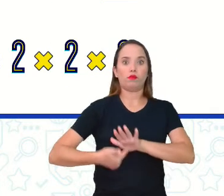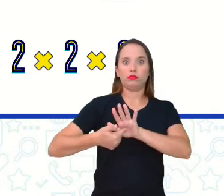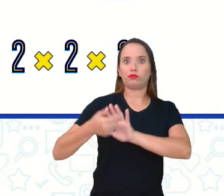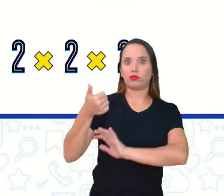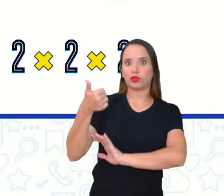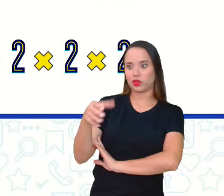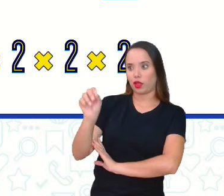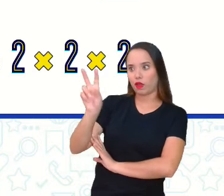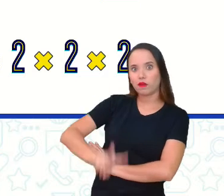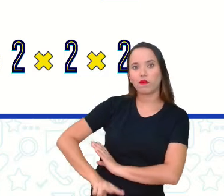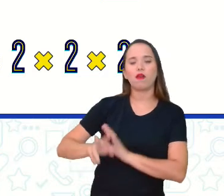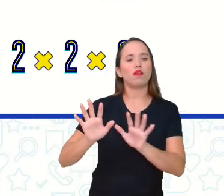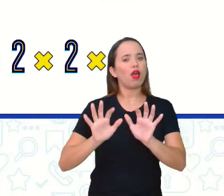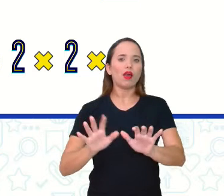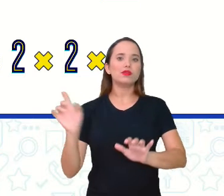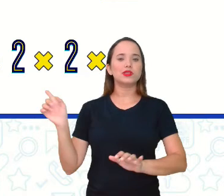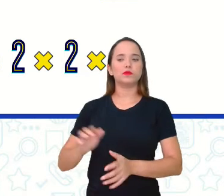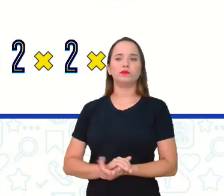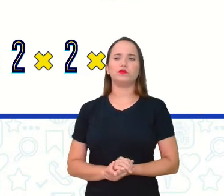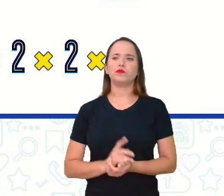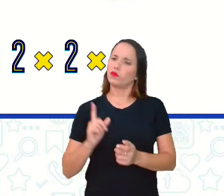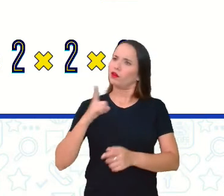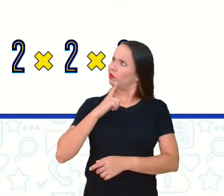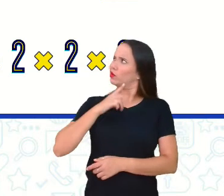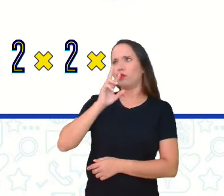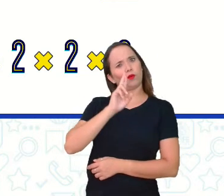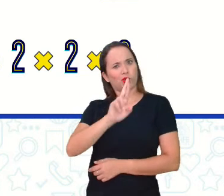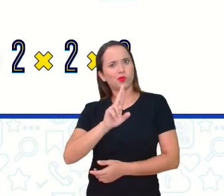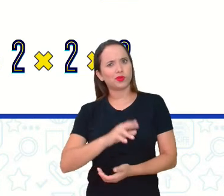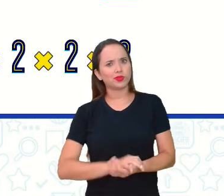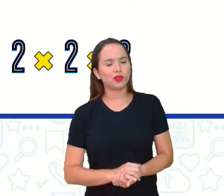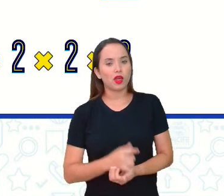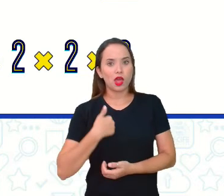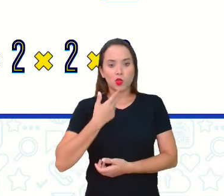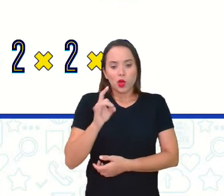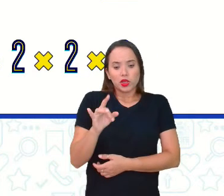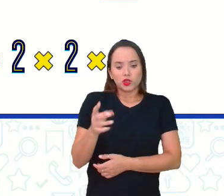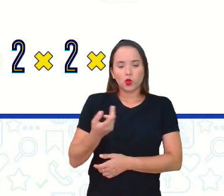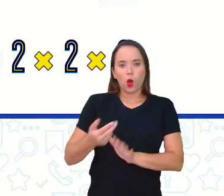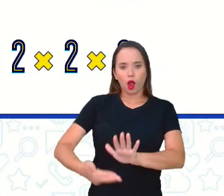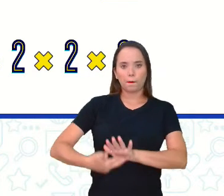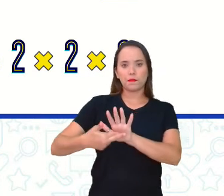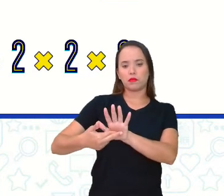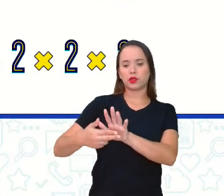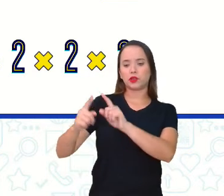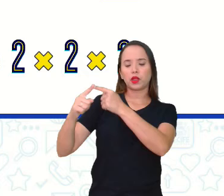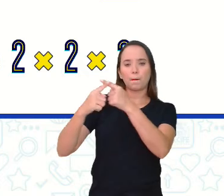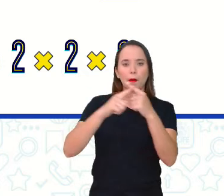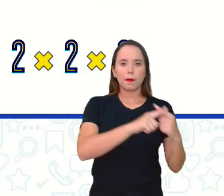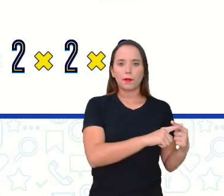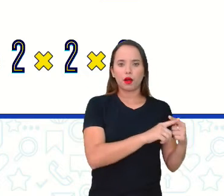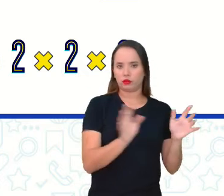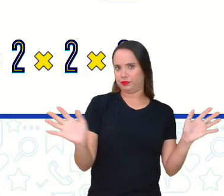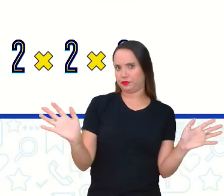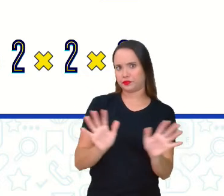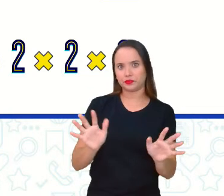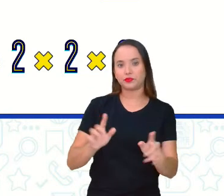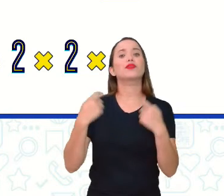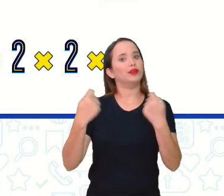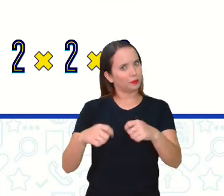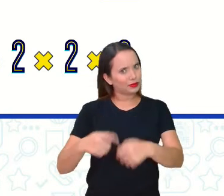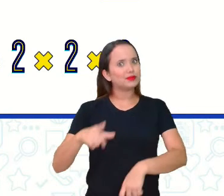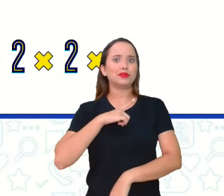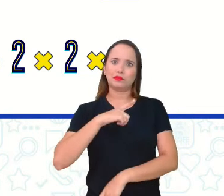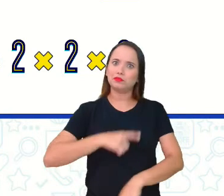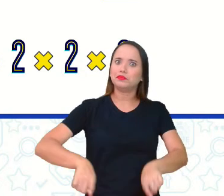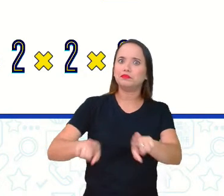vai observar que também tem o resultado, né? Ou seja, eu não vou ficar apenas só representando a multiplicação, eu vou ter também o resultado.